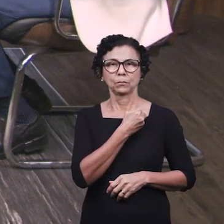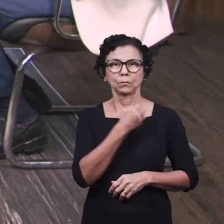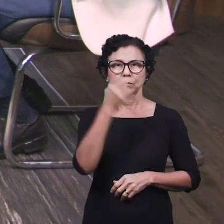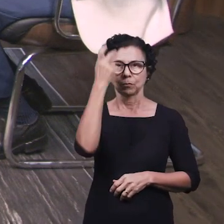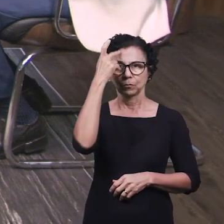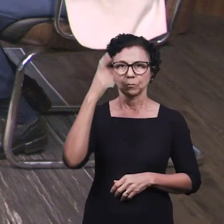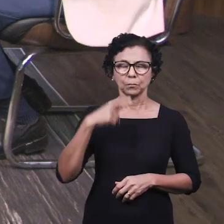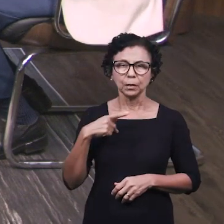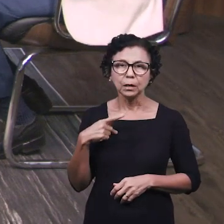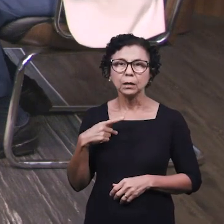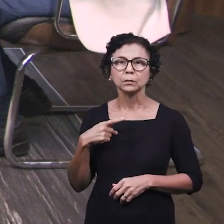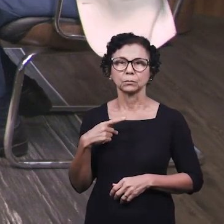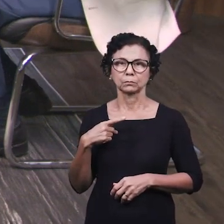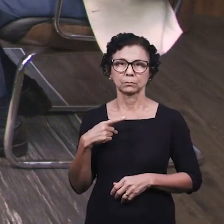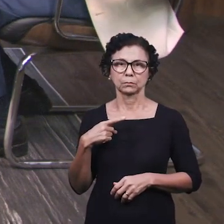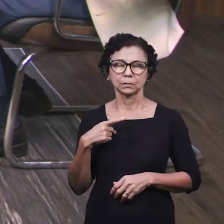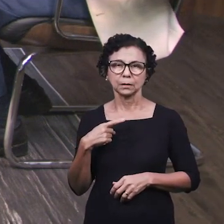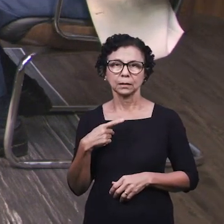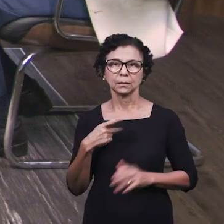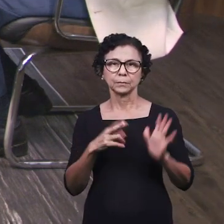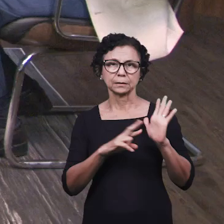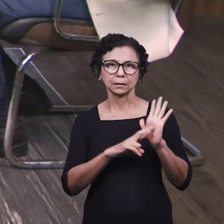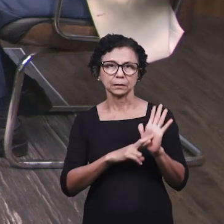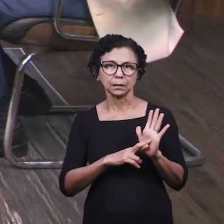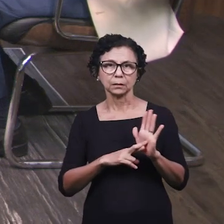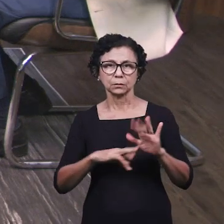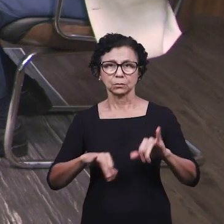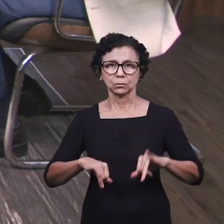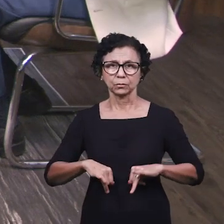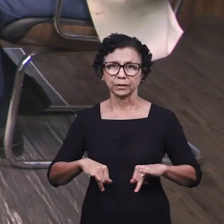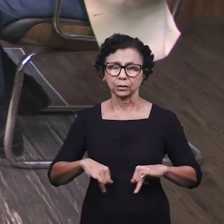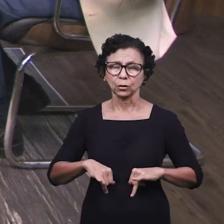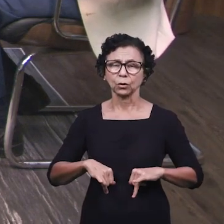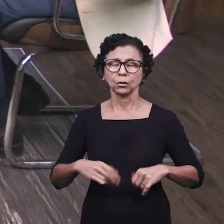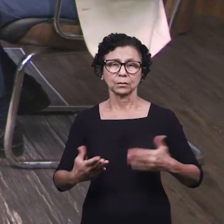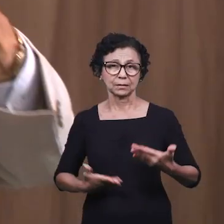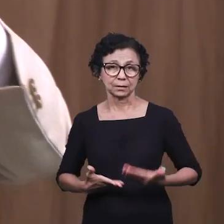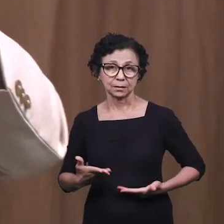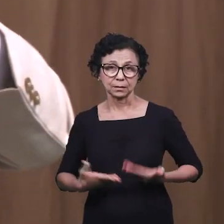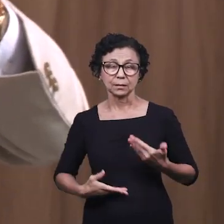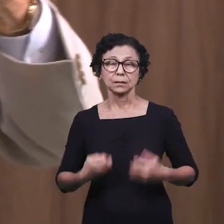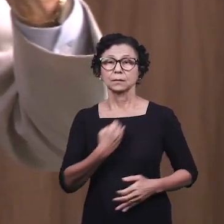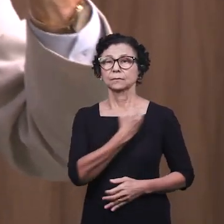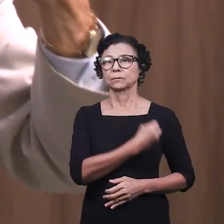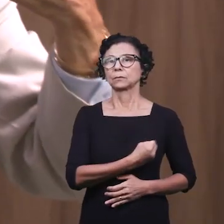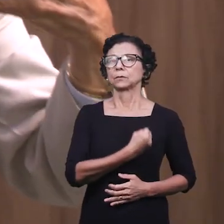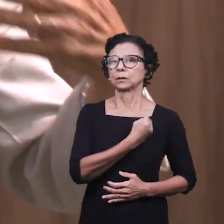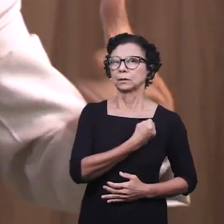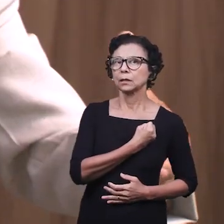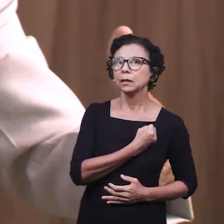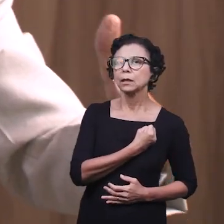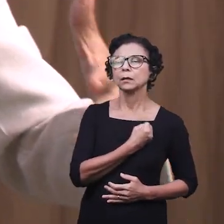como homem, a figura do sofredor e tudo isso, do servo sofredor, aquele que